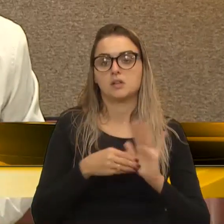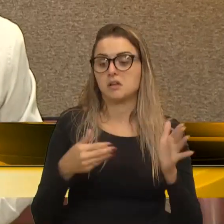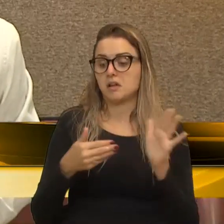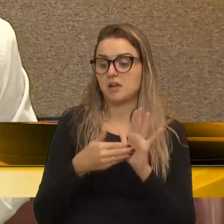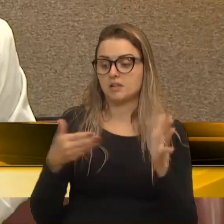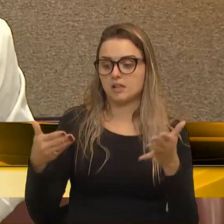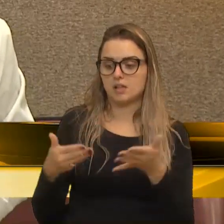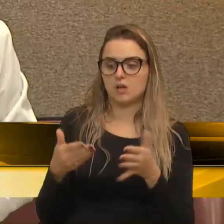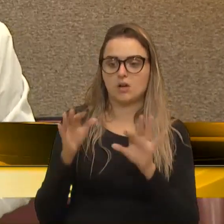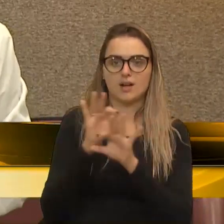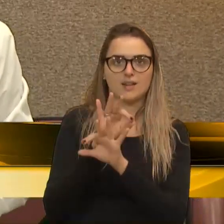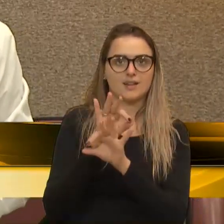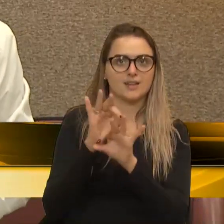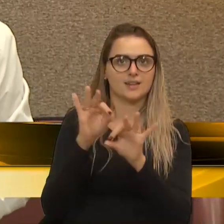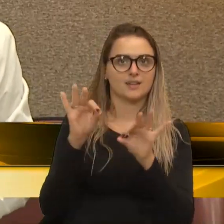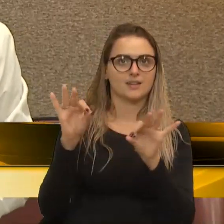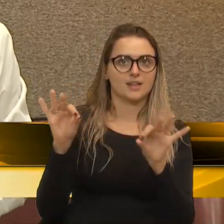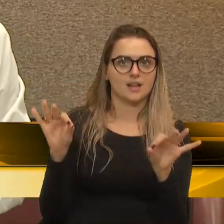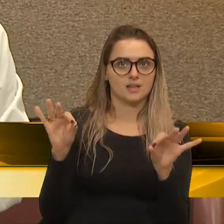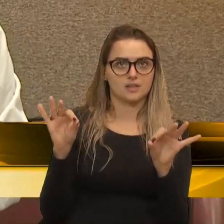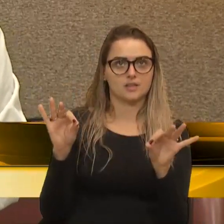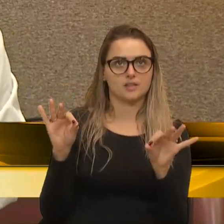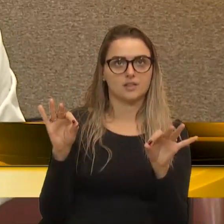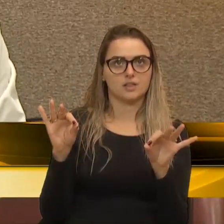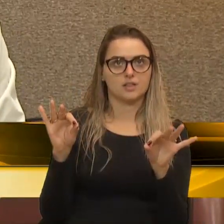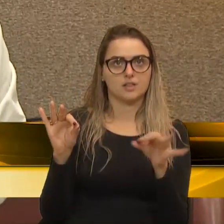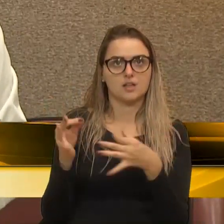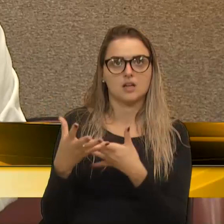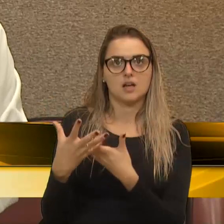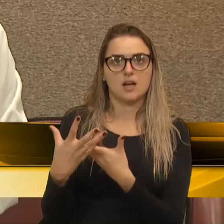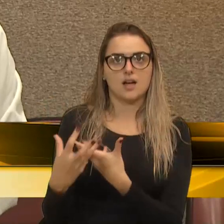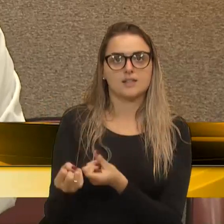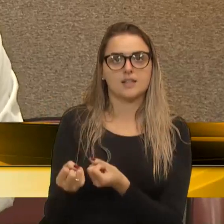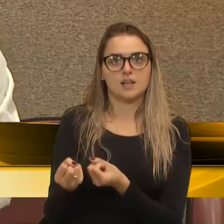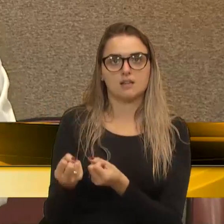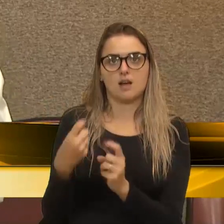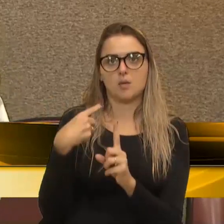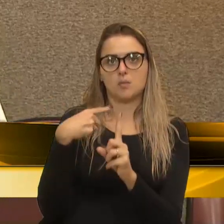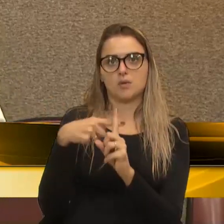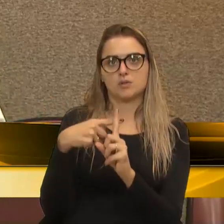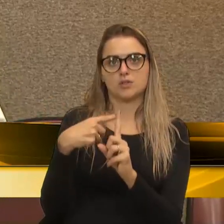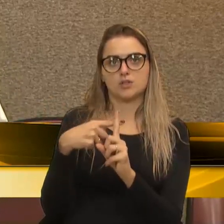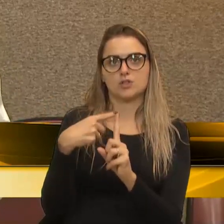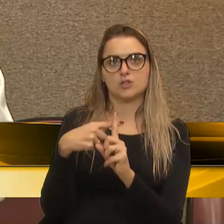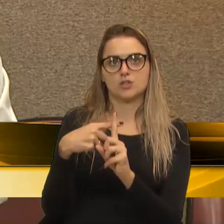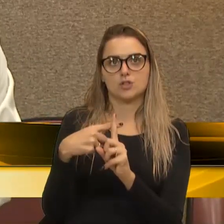nenhuma foi colocada como positiva por parte da Câmara de